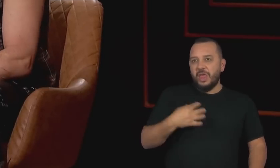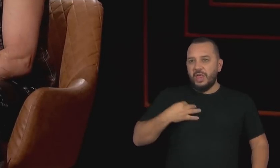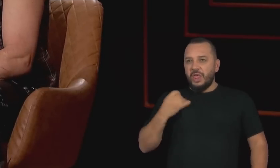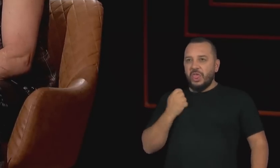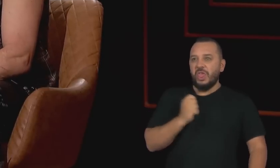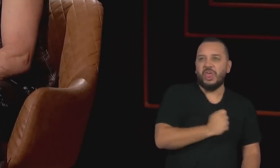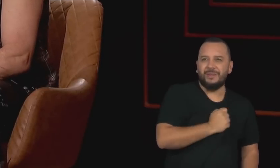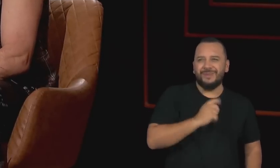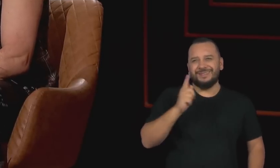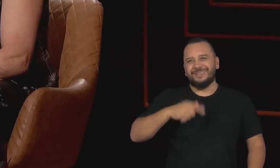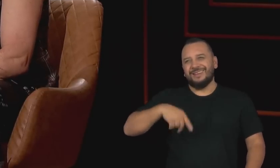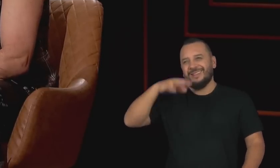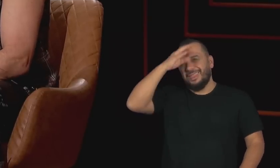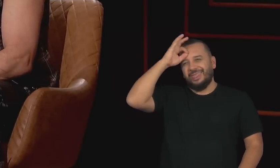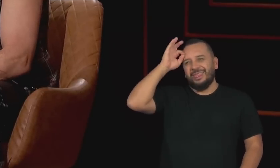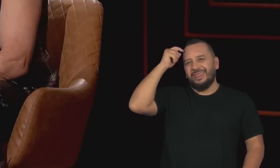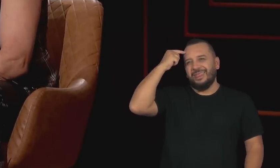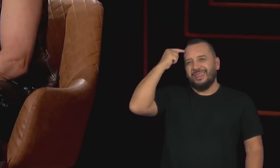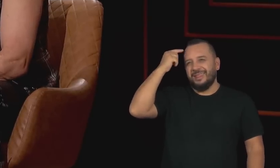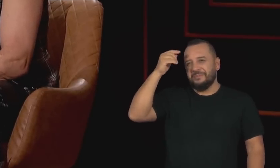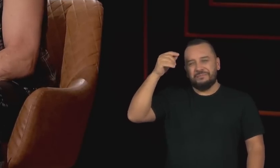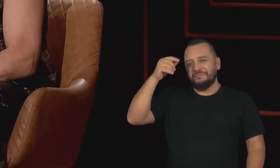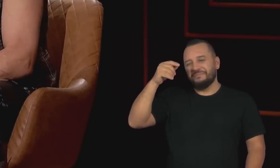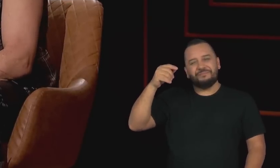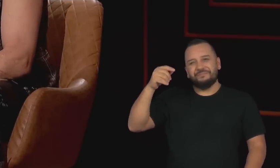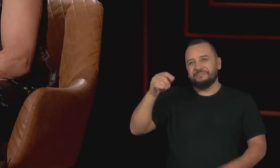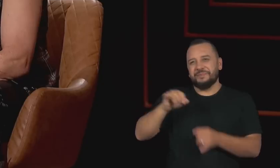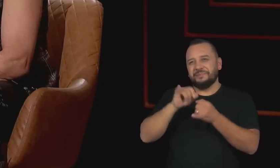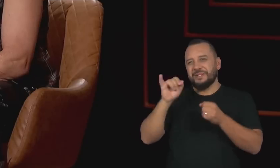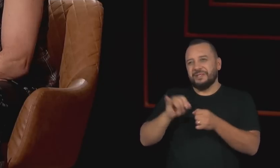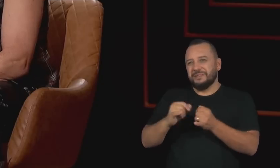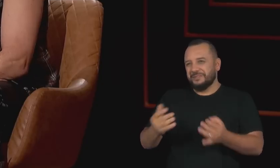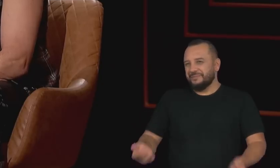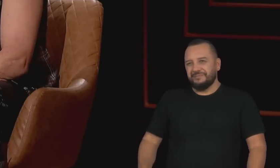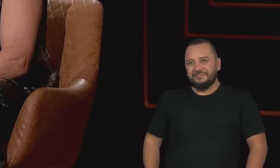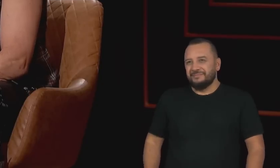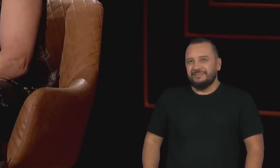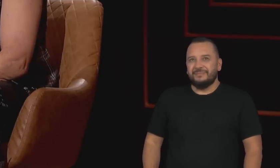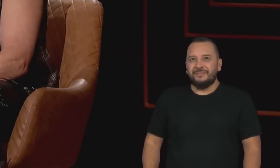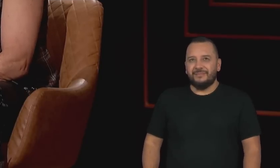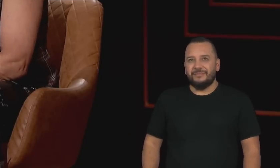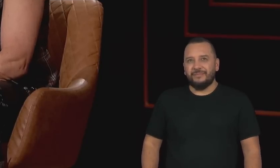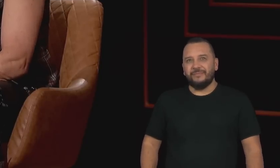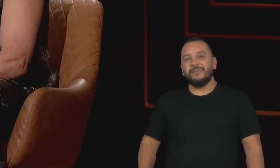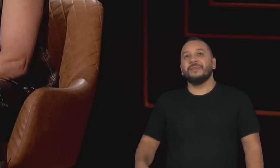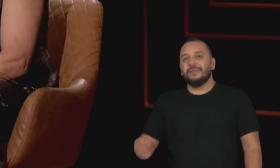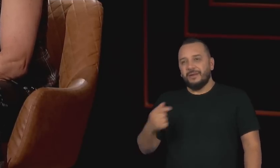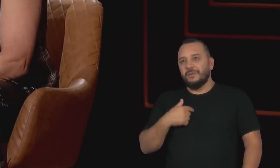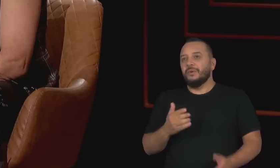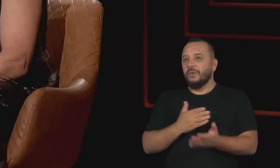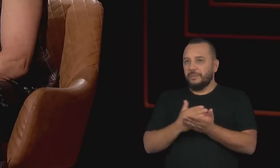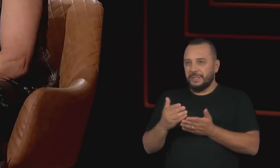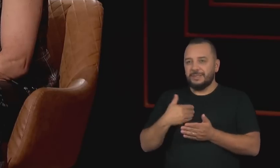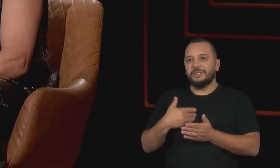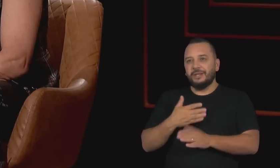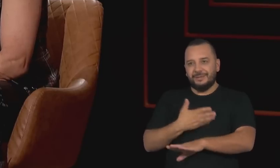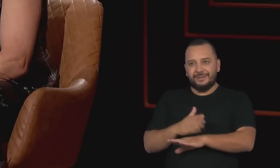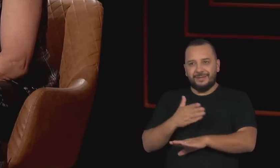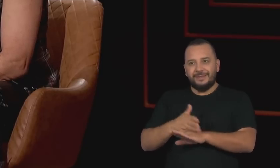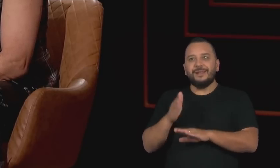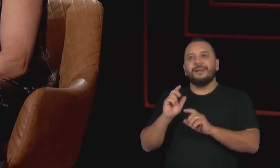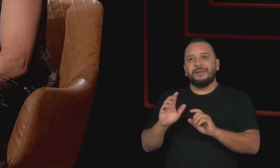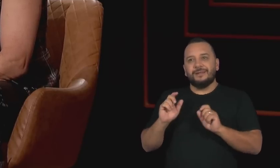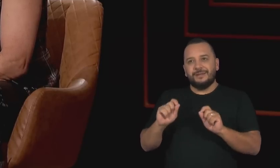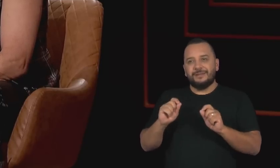de criança, muito bobo, né, e tal. Autoafirmação e tal. E aí eu comecei a treinar muito sério